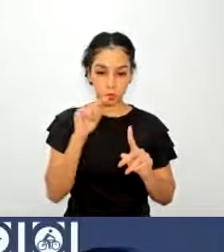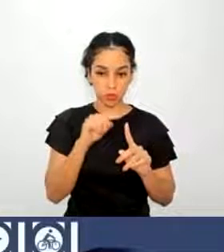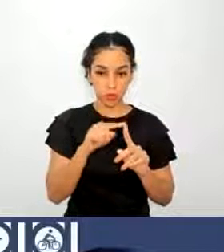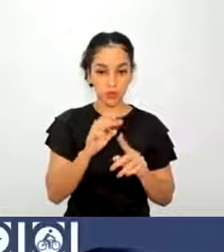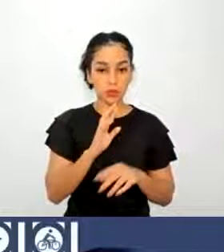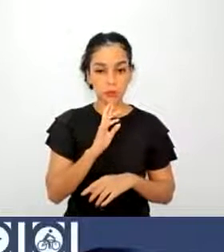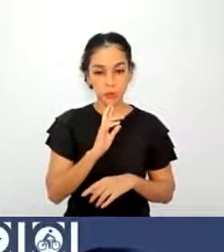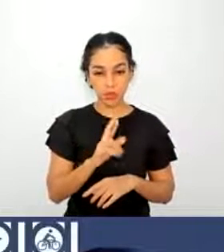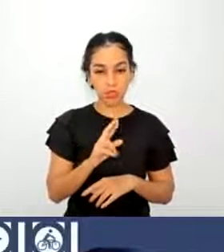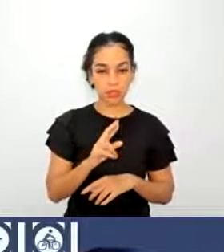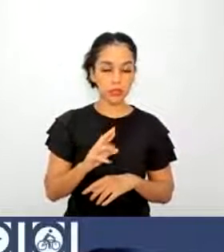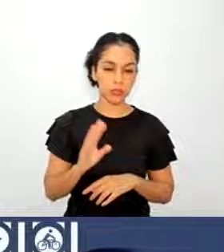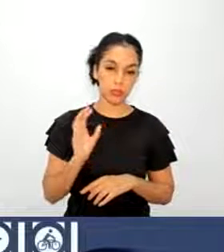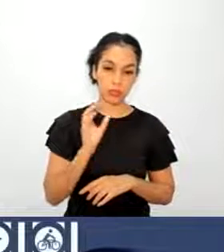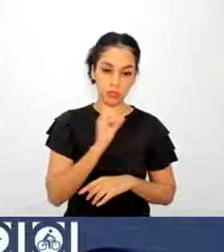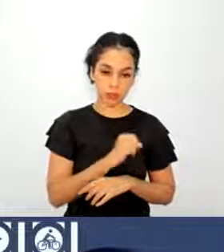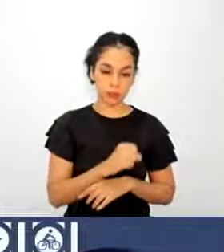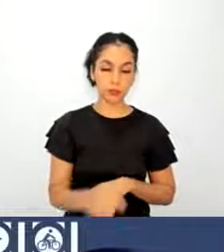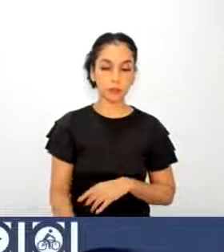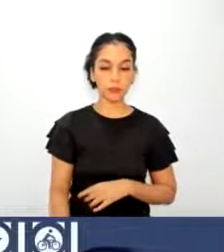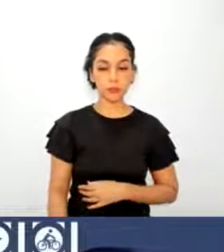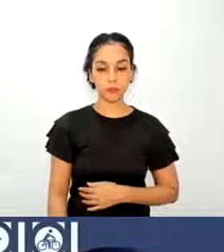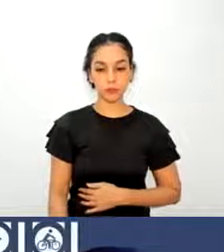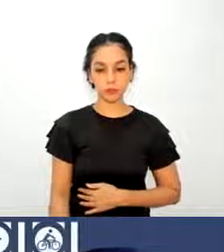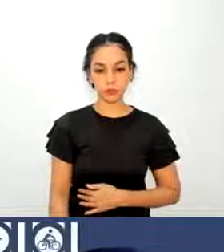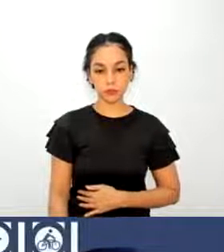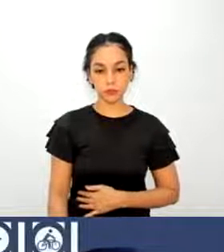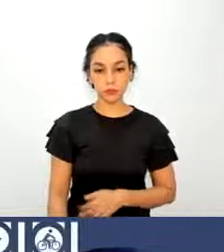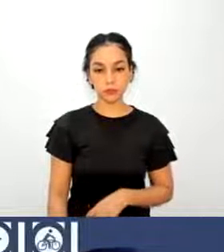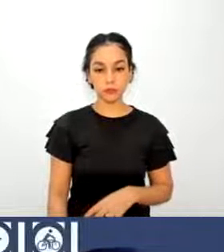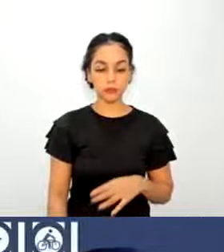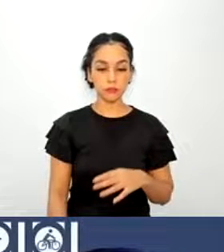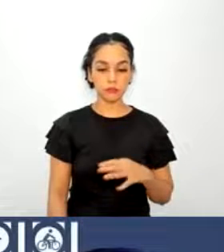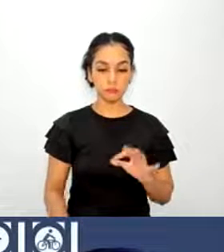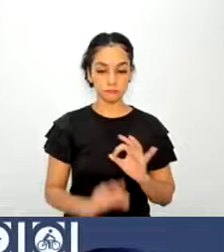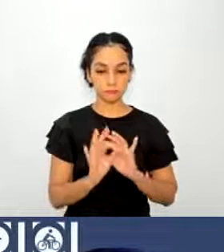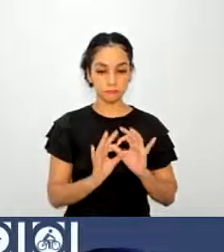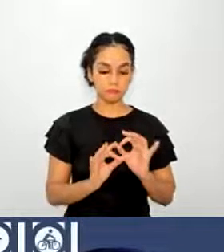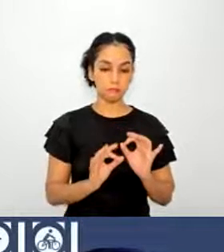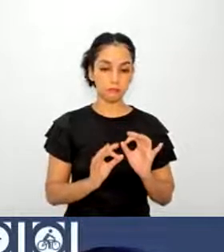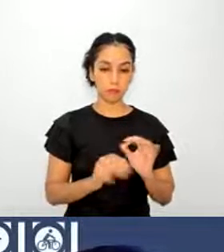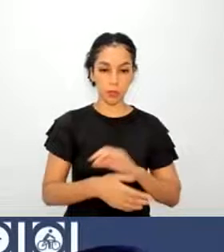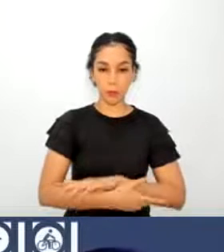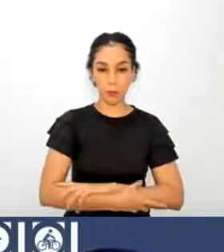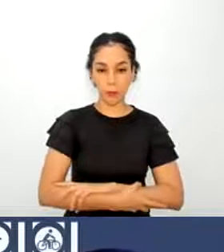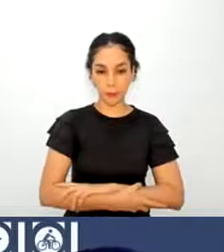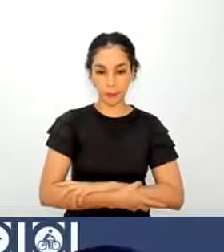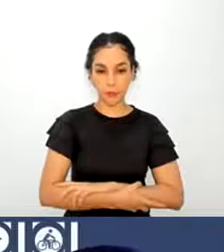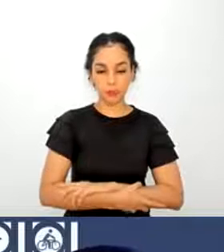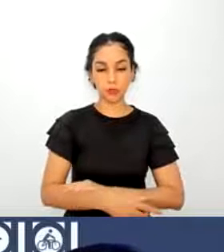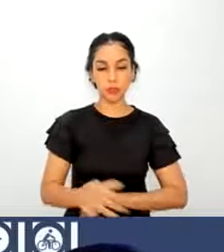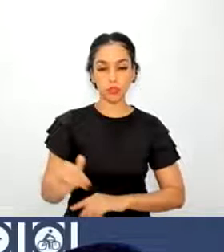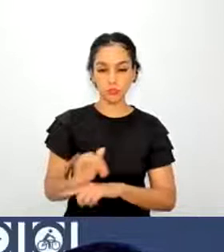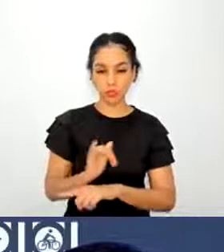resposta mais ou menos rápida Sim. e arrumaram um parceiro que foi bem estratégico